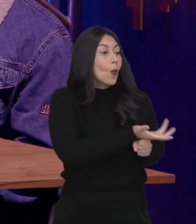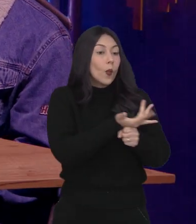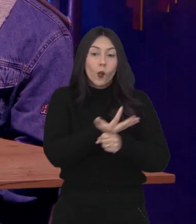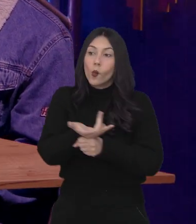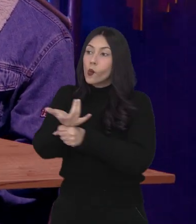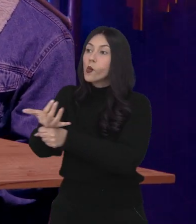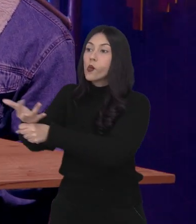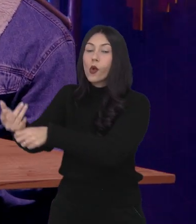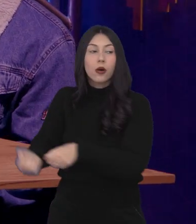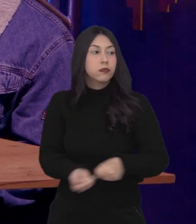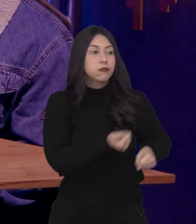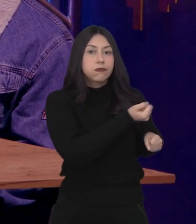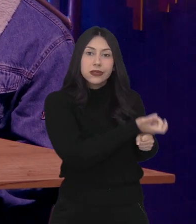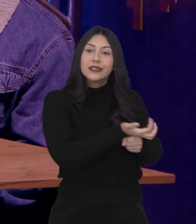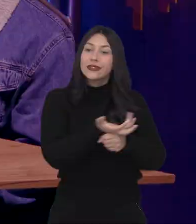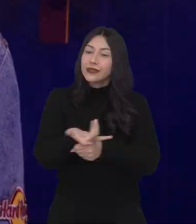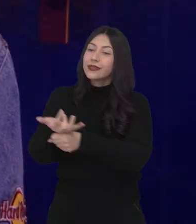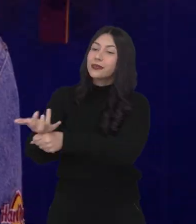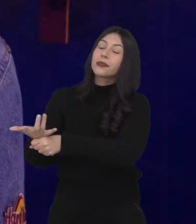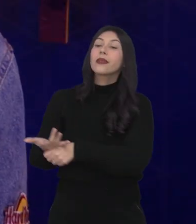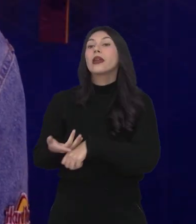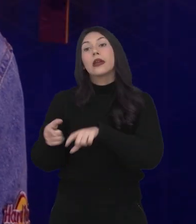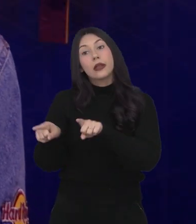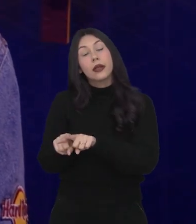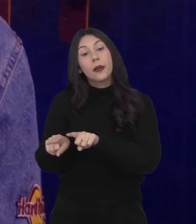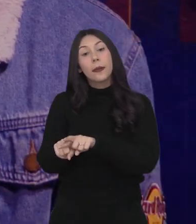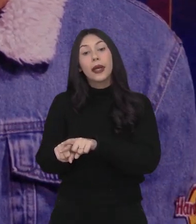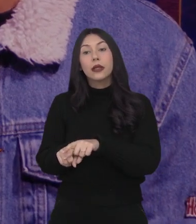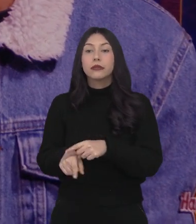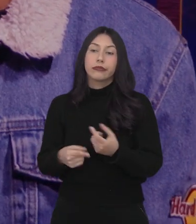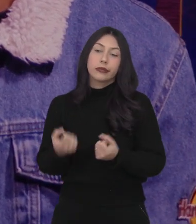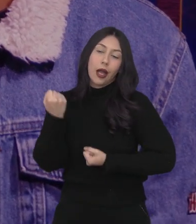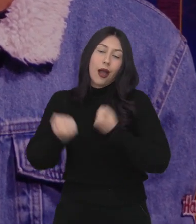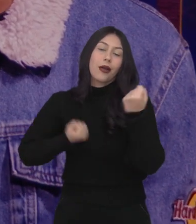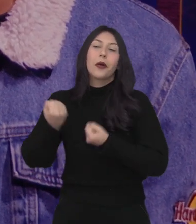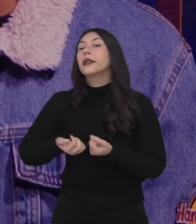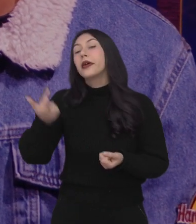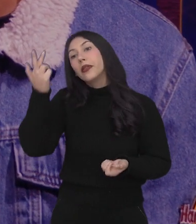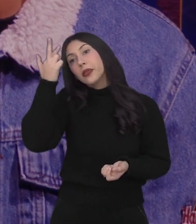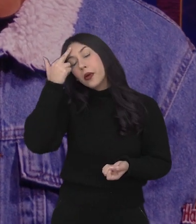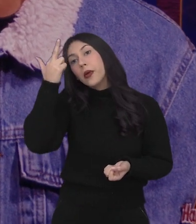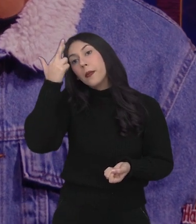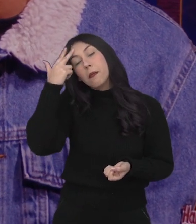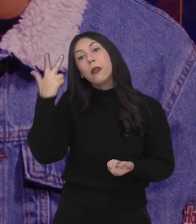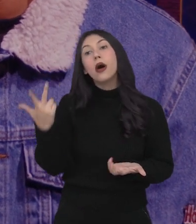e fazendo essa corrida aí. E tinha a corrida normal,